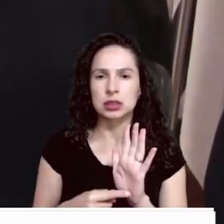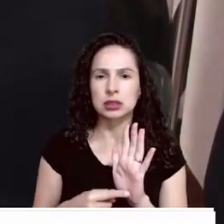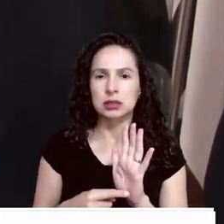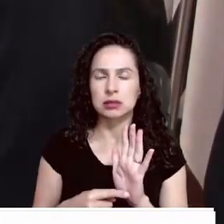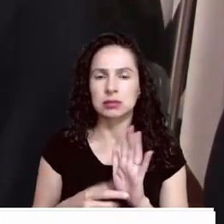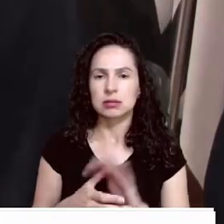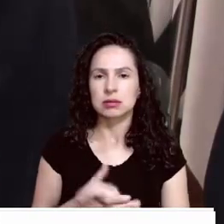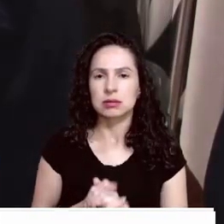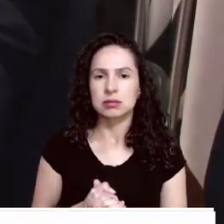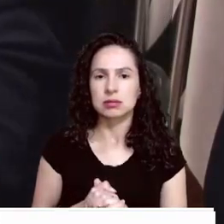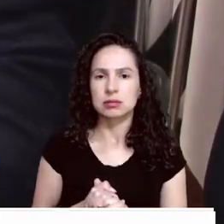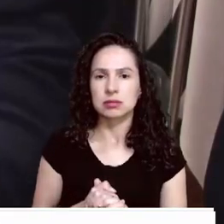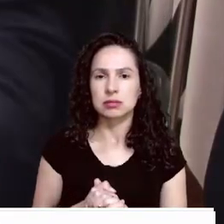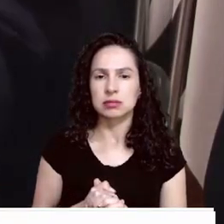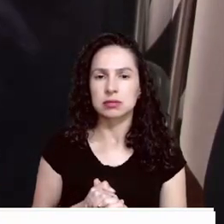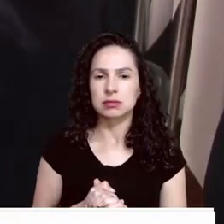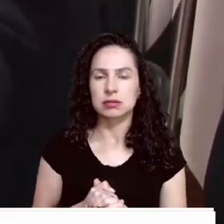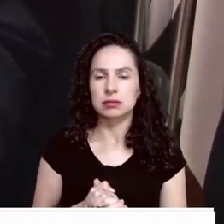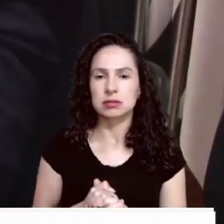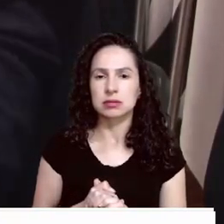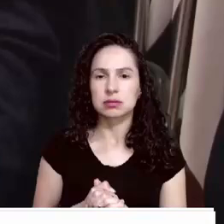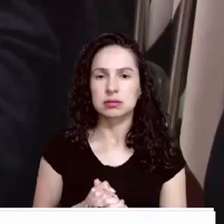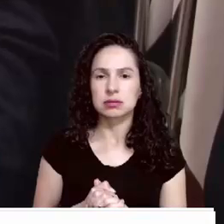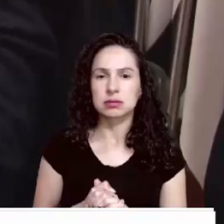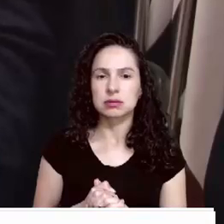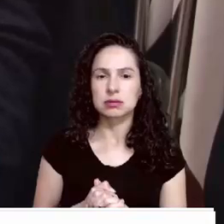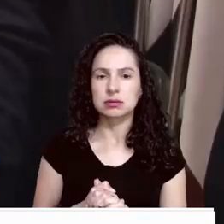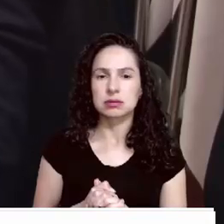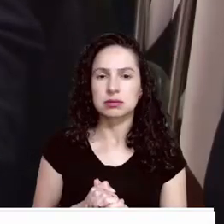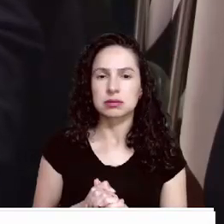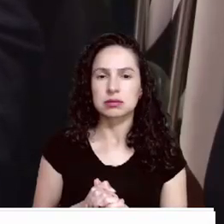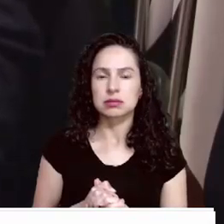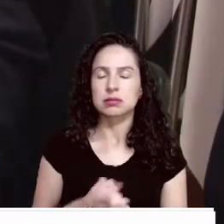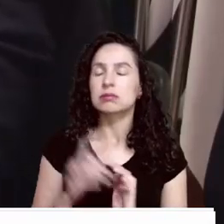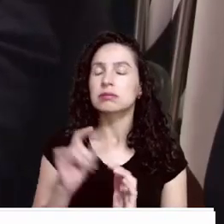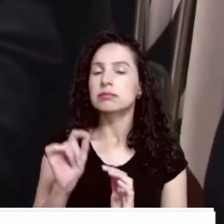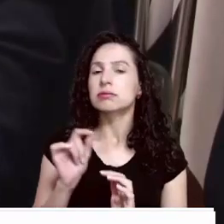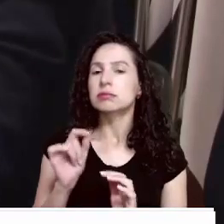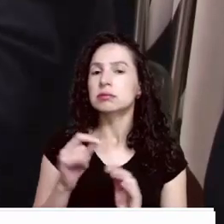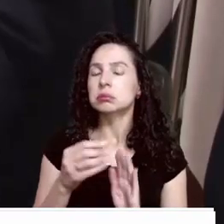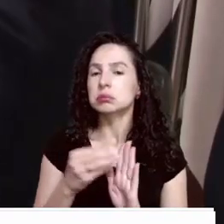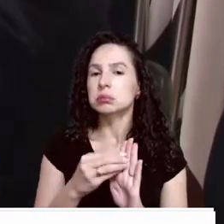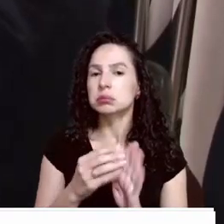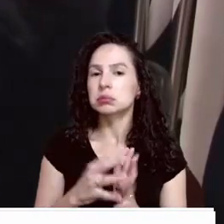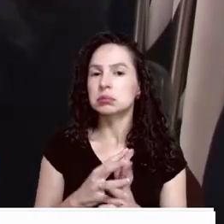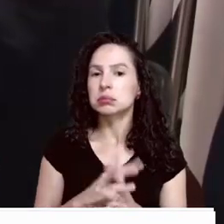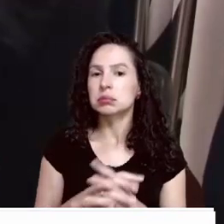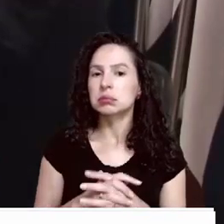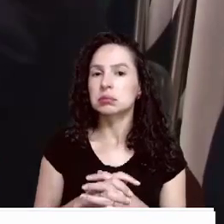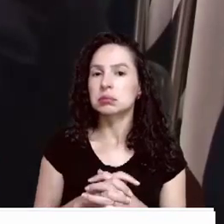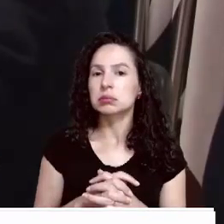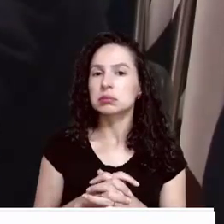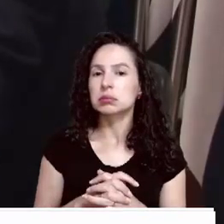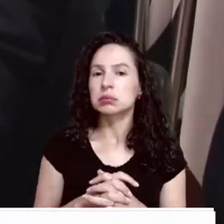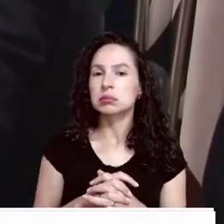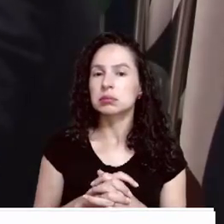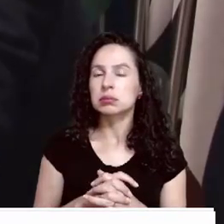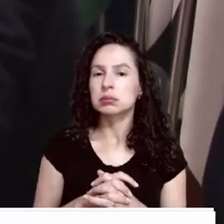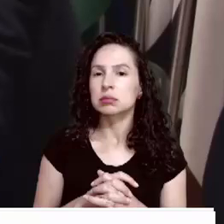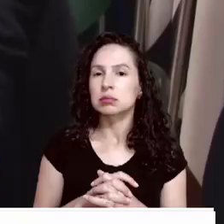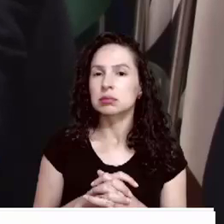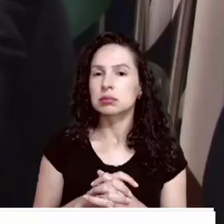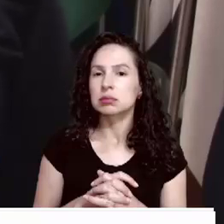resolução. O que que acontece? Cadê de resolução do...